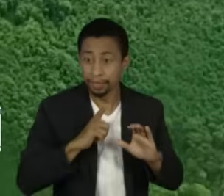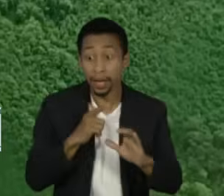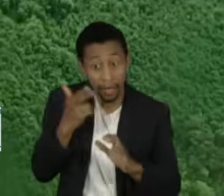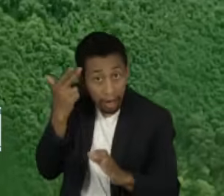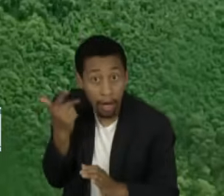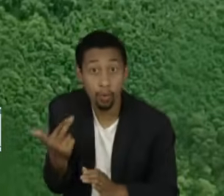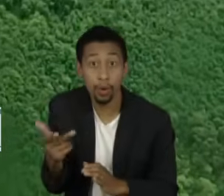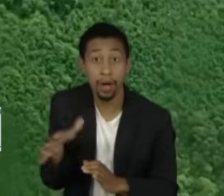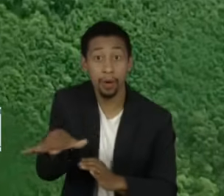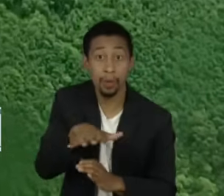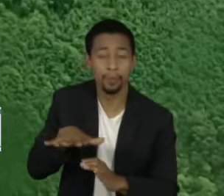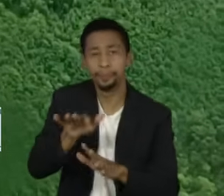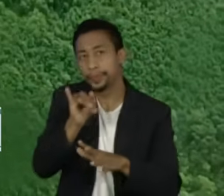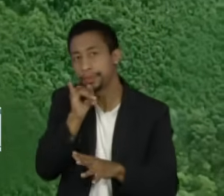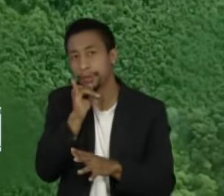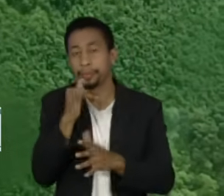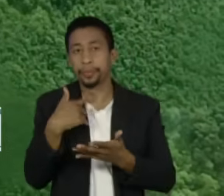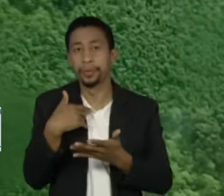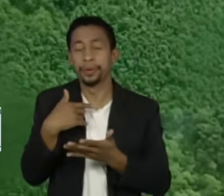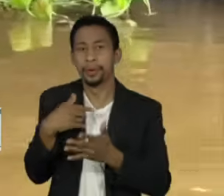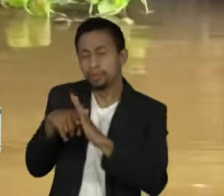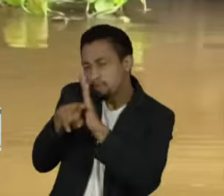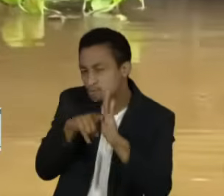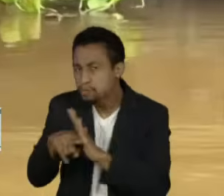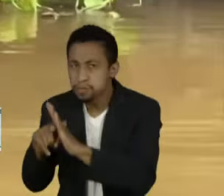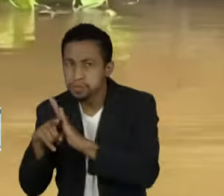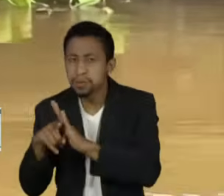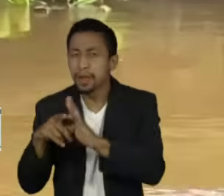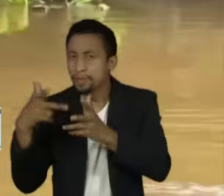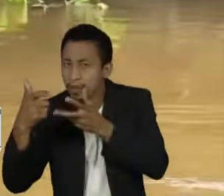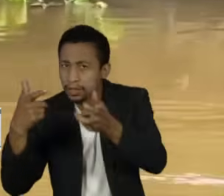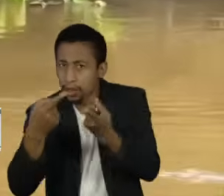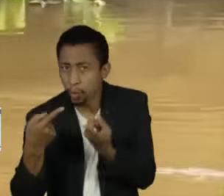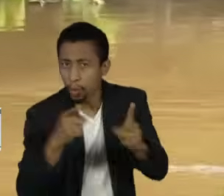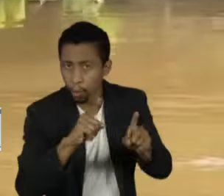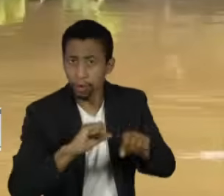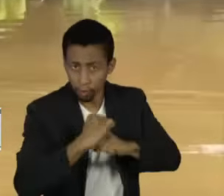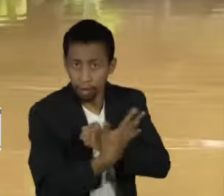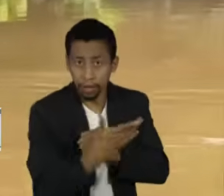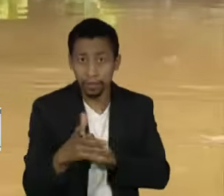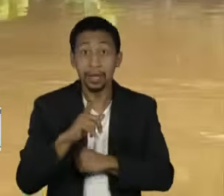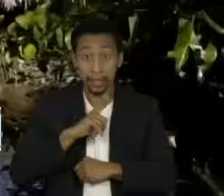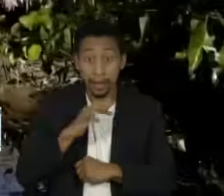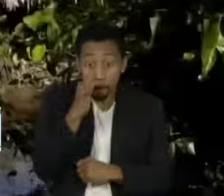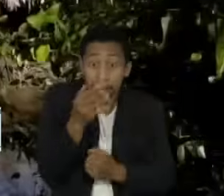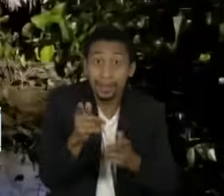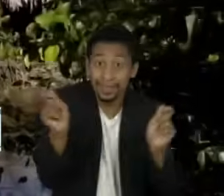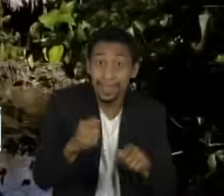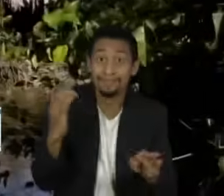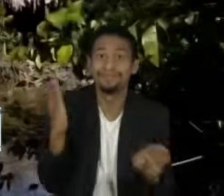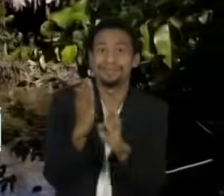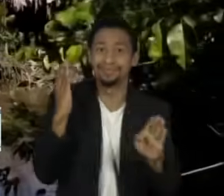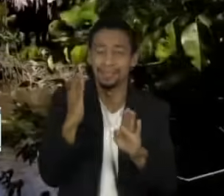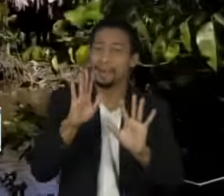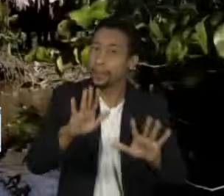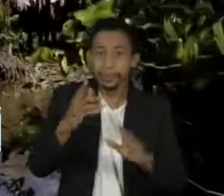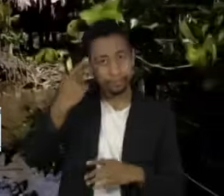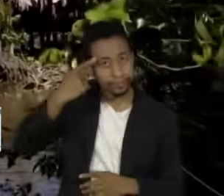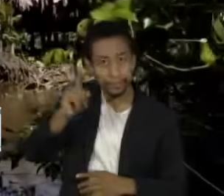para combater, por exemplo, o coronavírus, nas plantas poderiam existir várias dessas soluções, mas a gente sequer